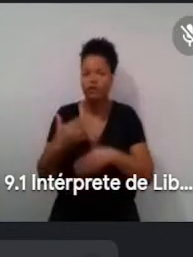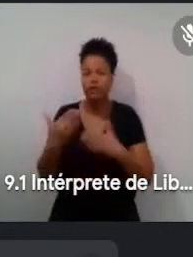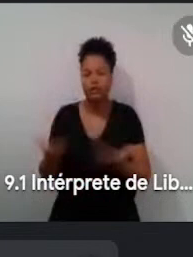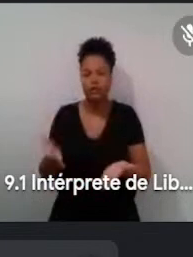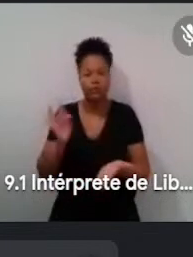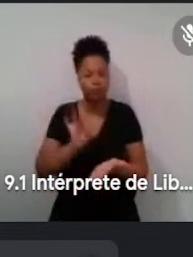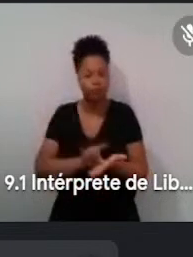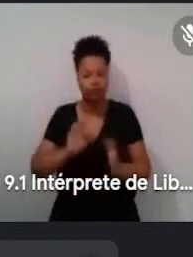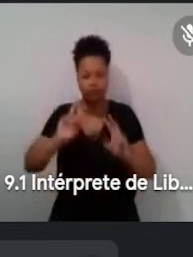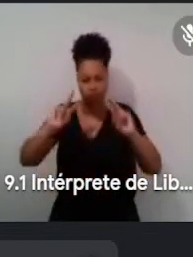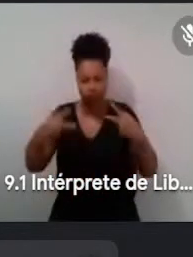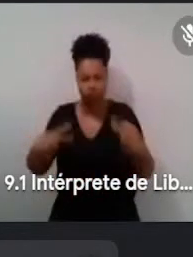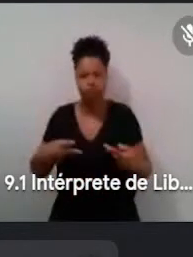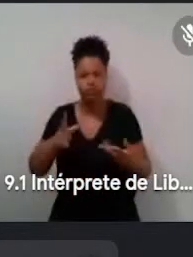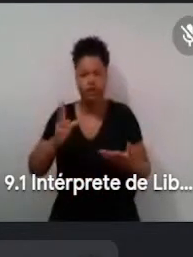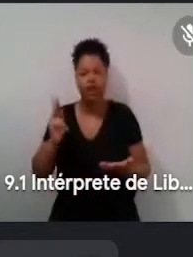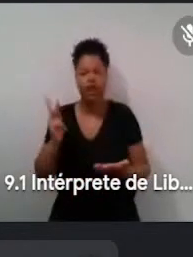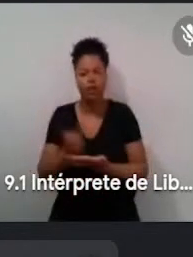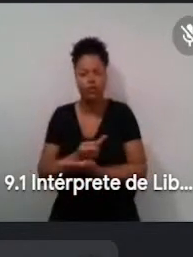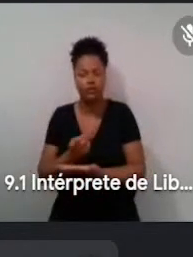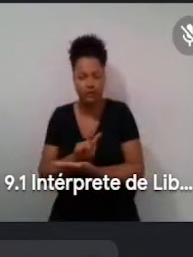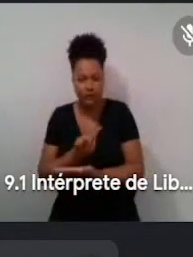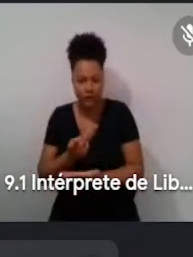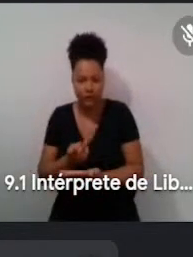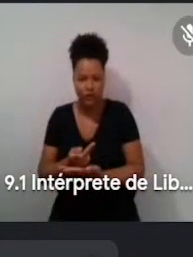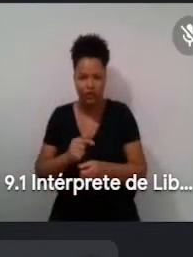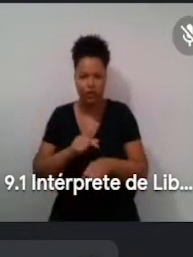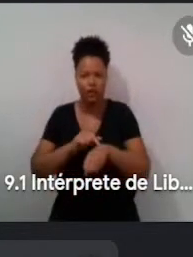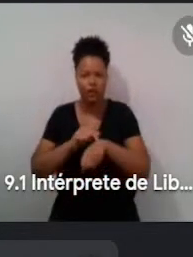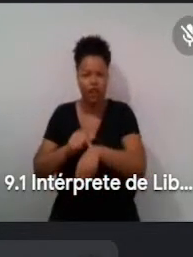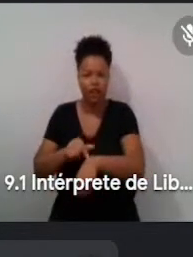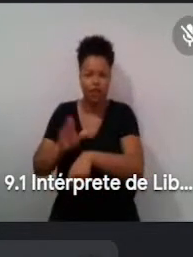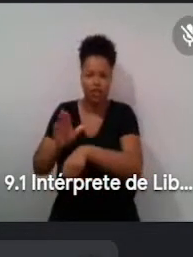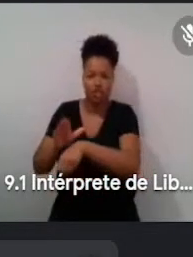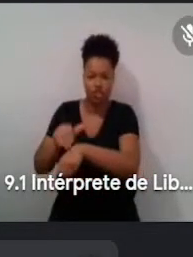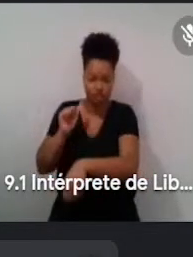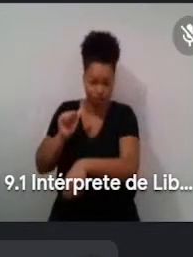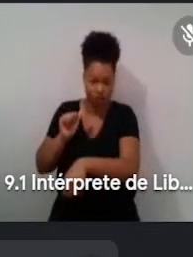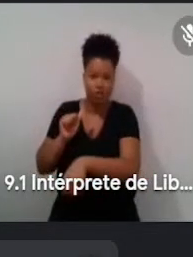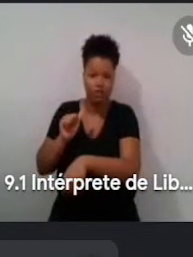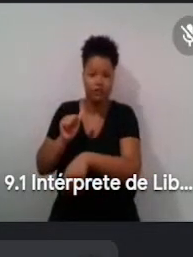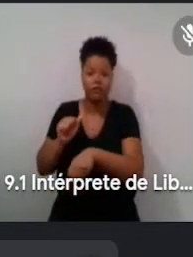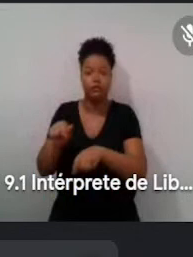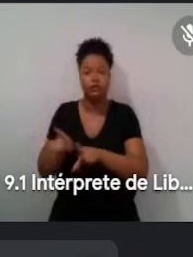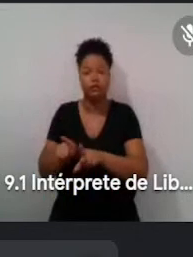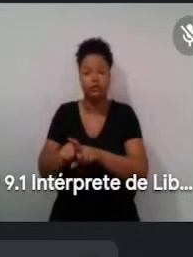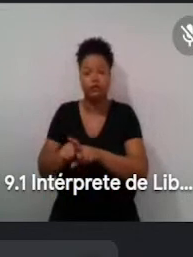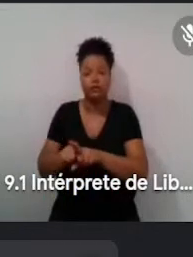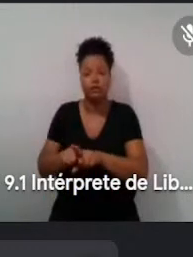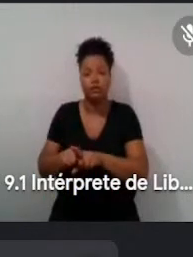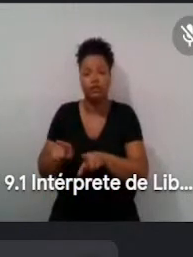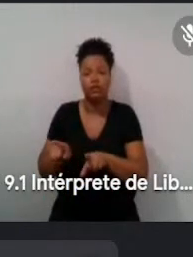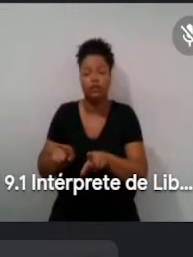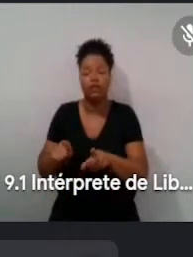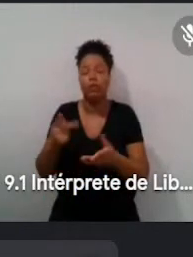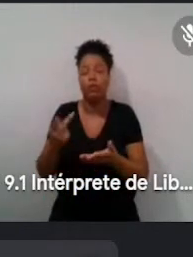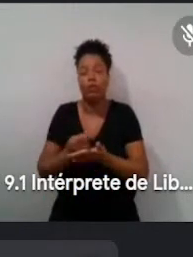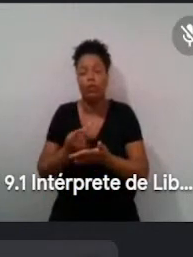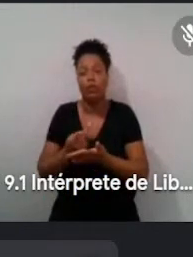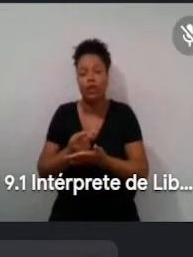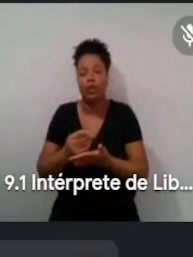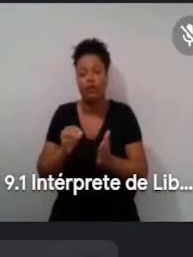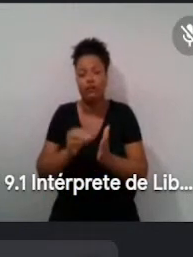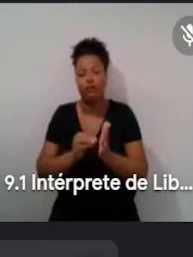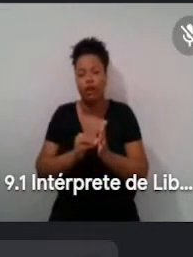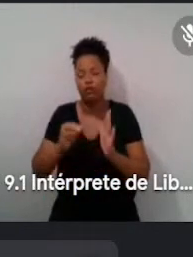eu reconheço que houve um vício na intimação e, consequentemente, o alegado descumprimento à